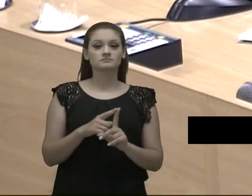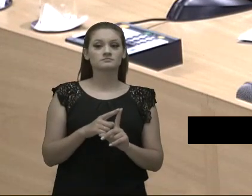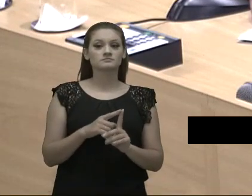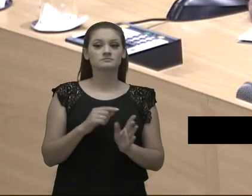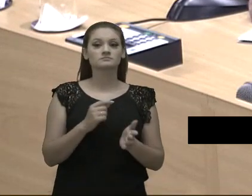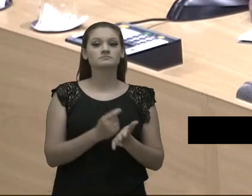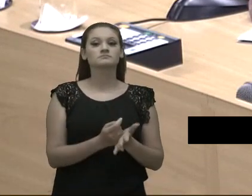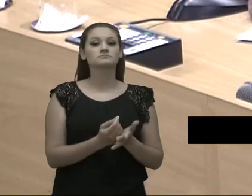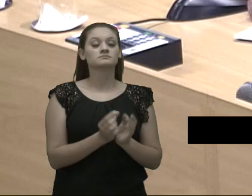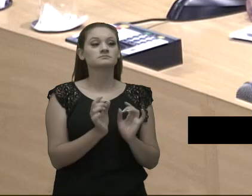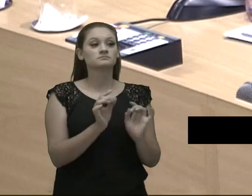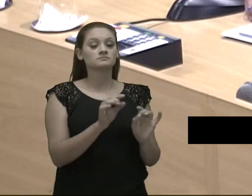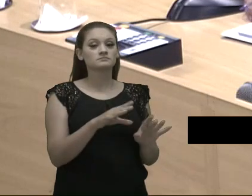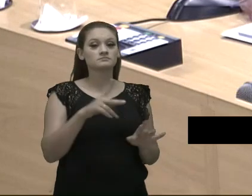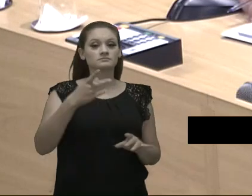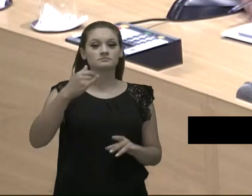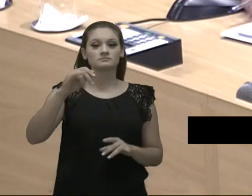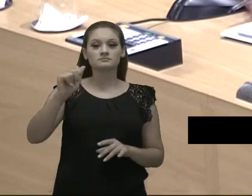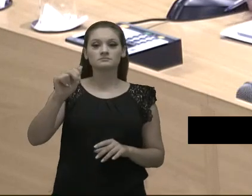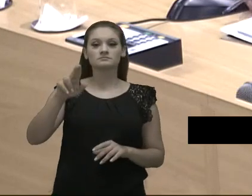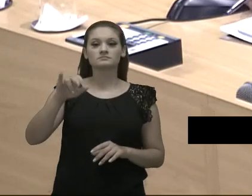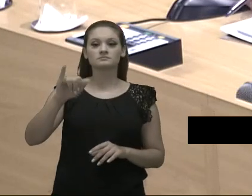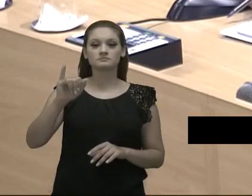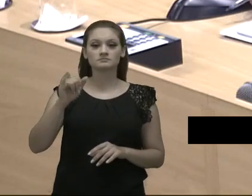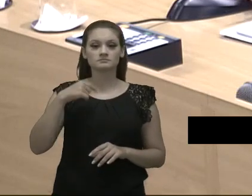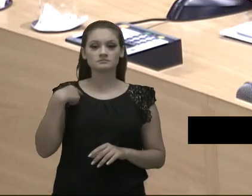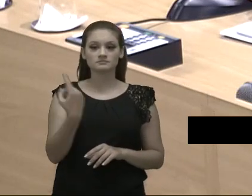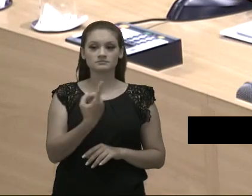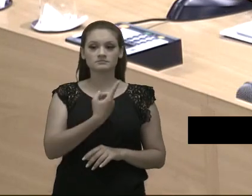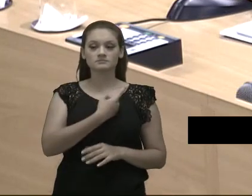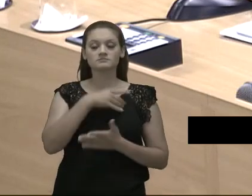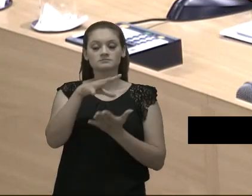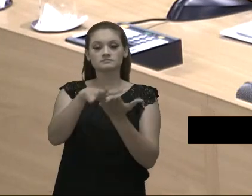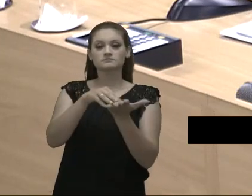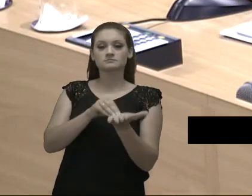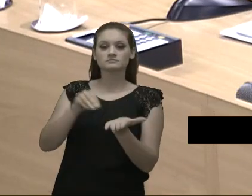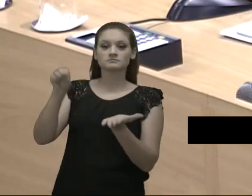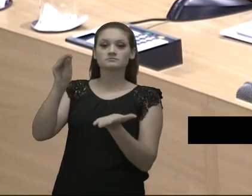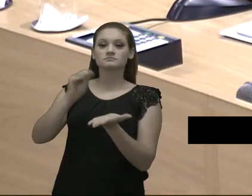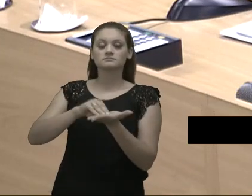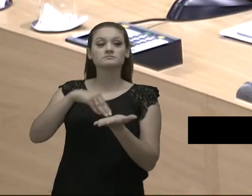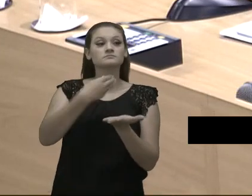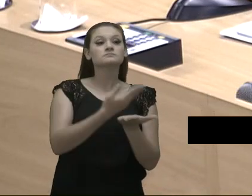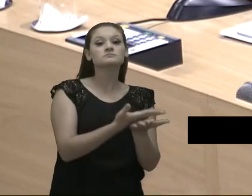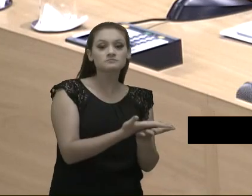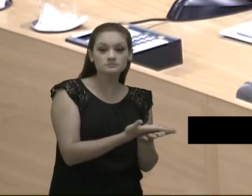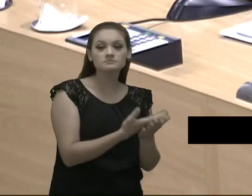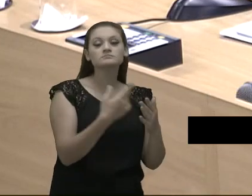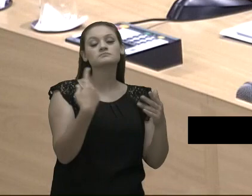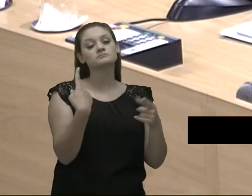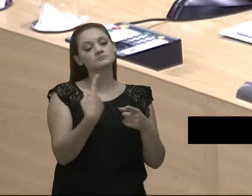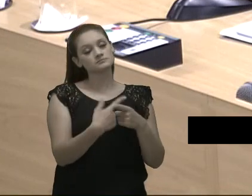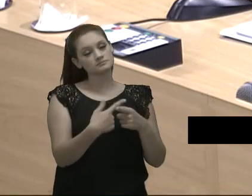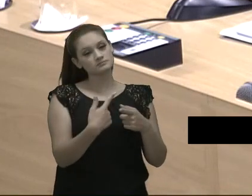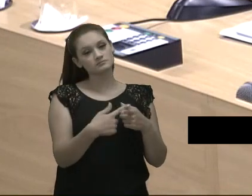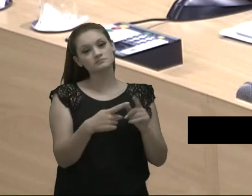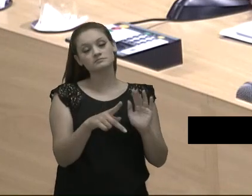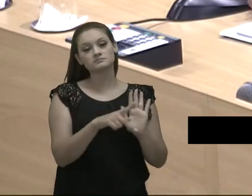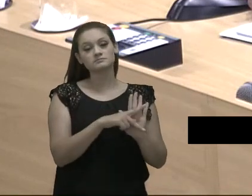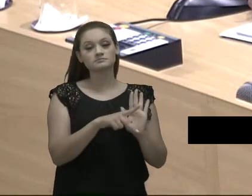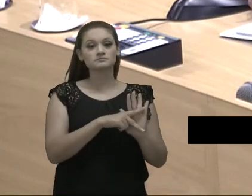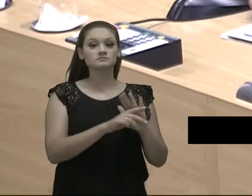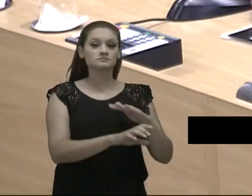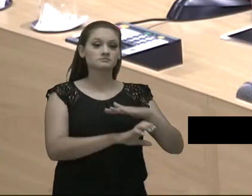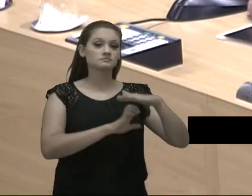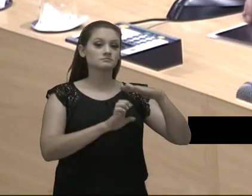Piauí e encaminhamos esse mesmo motivo que eles nos deram a eles, né? Então, ali naquele distrato, como